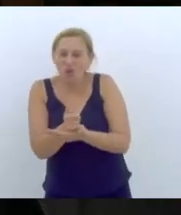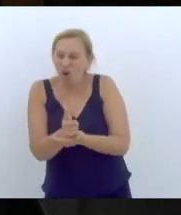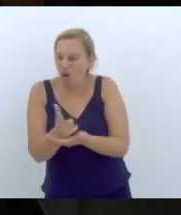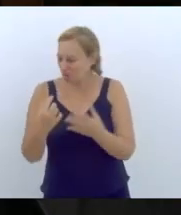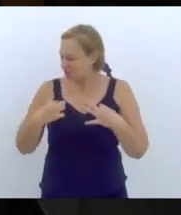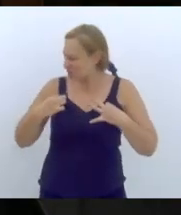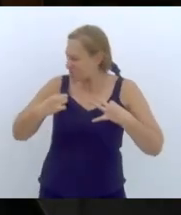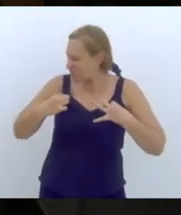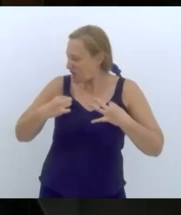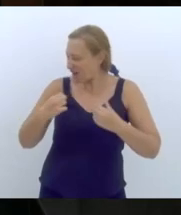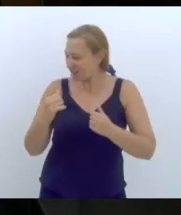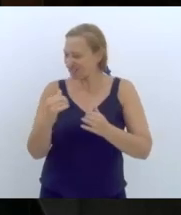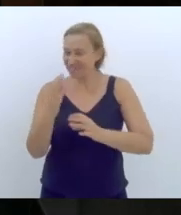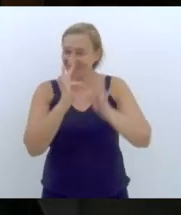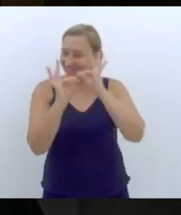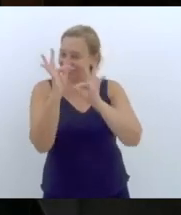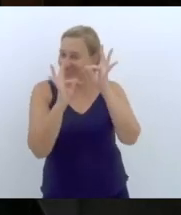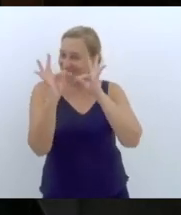de tecnologia,